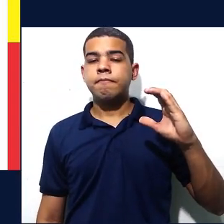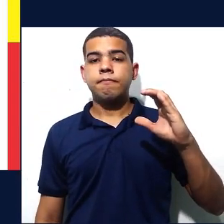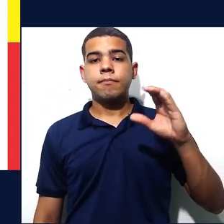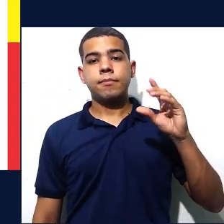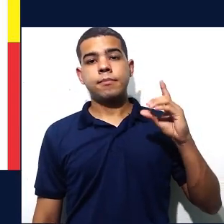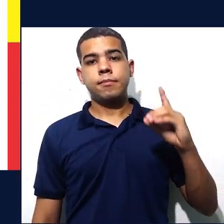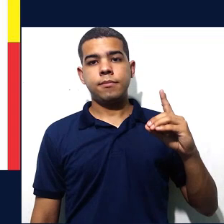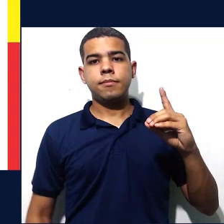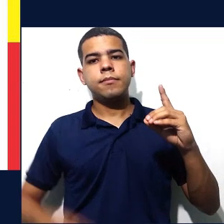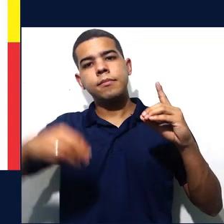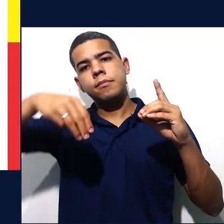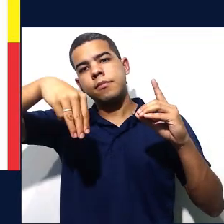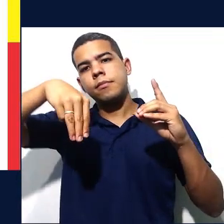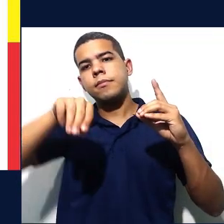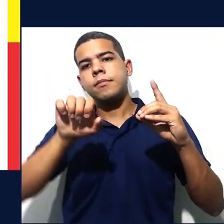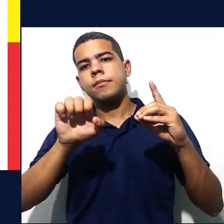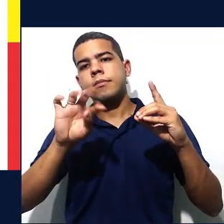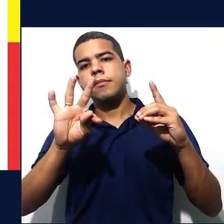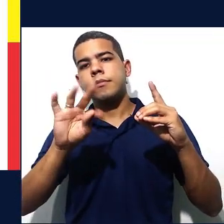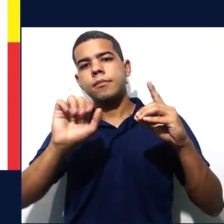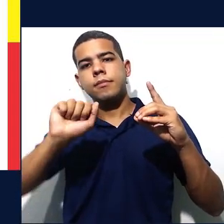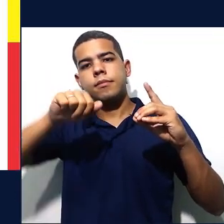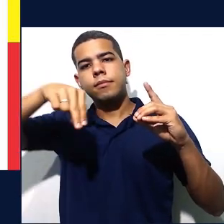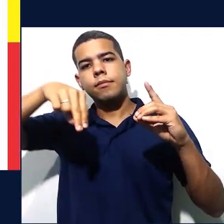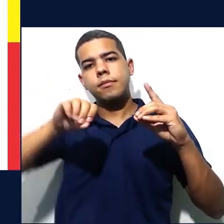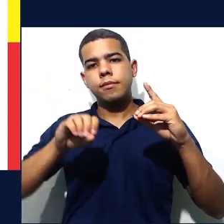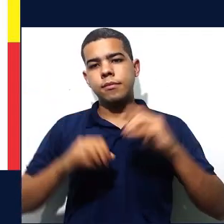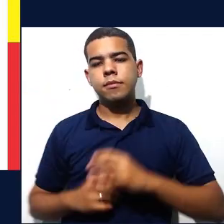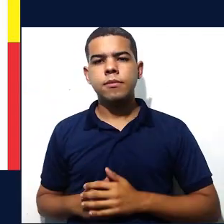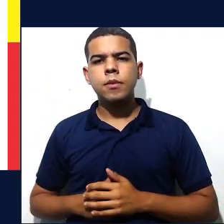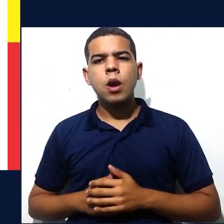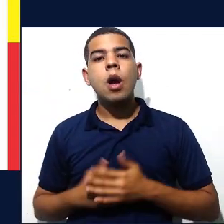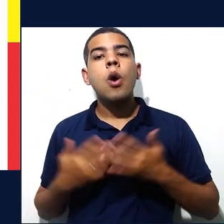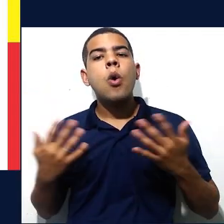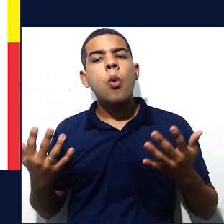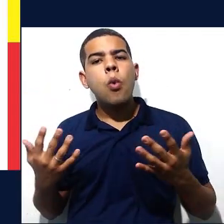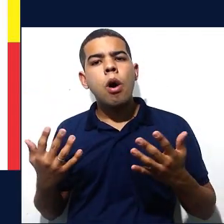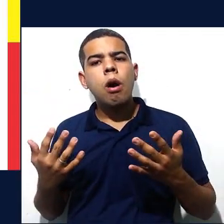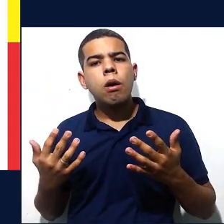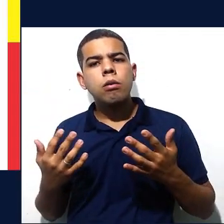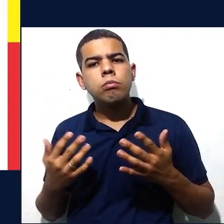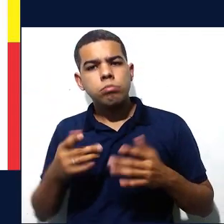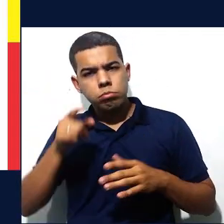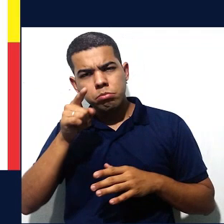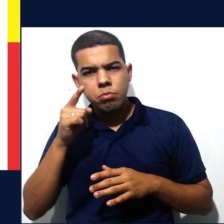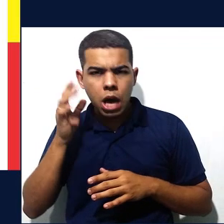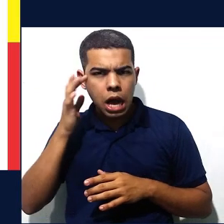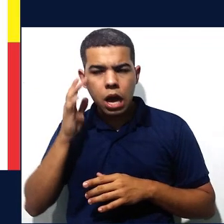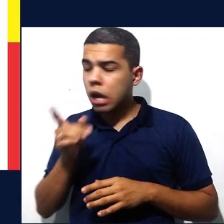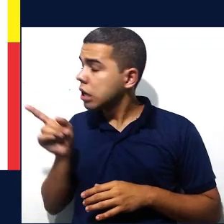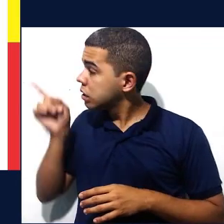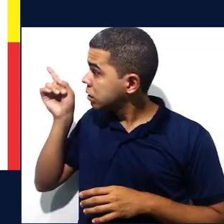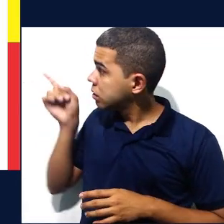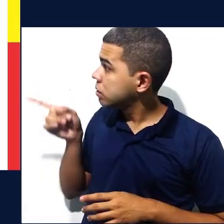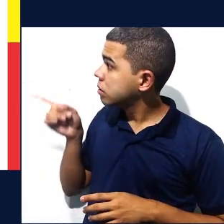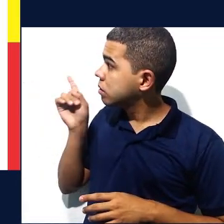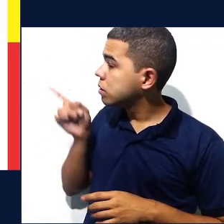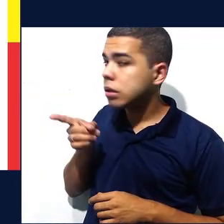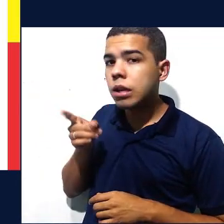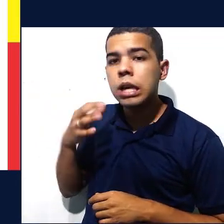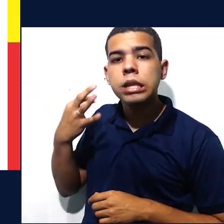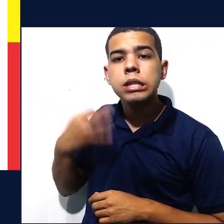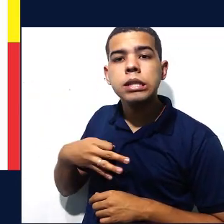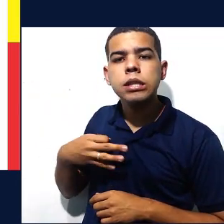clorofluorcarboneto. Alternativa D, metano. Quais alternativas daí você acha que